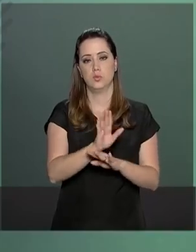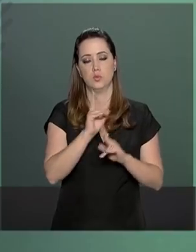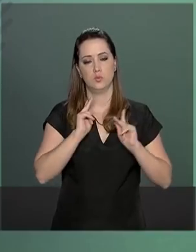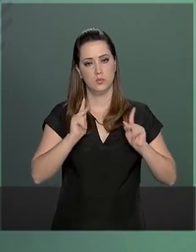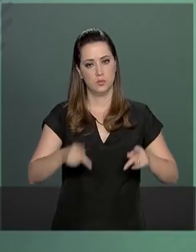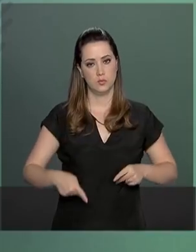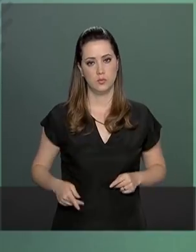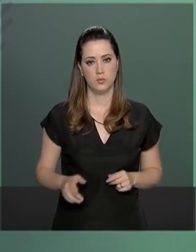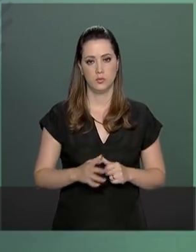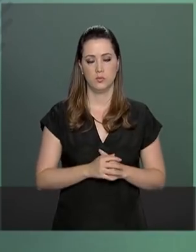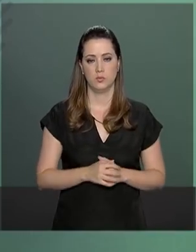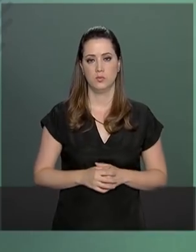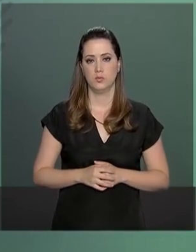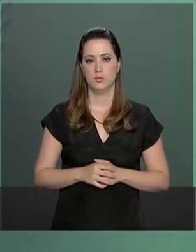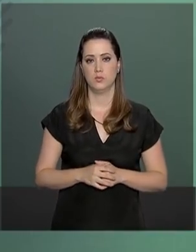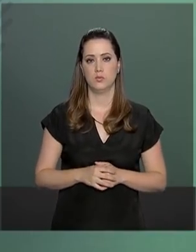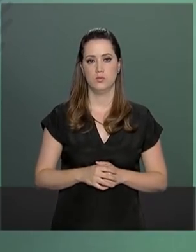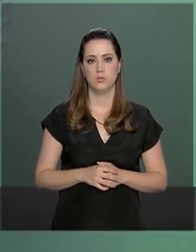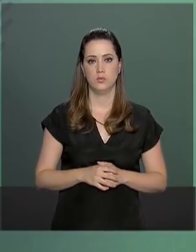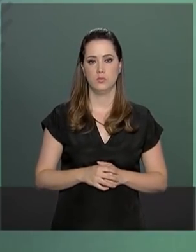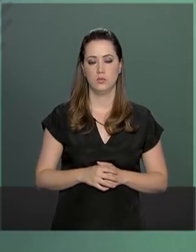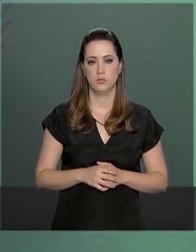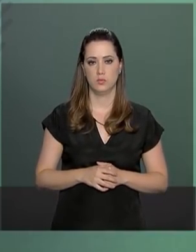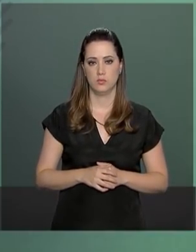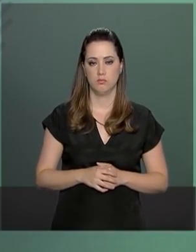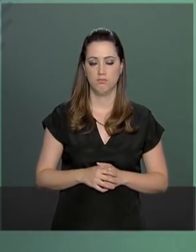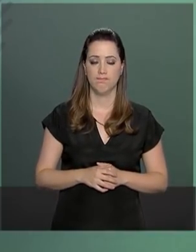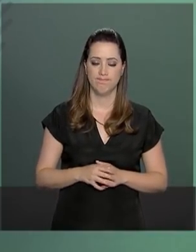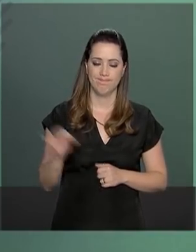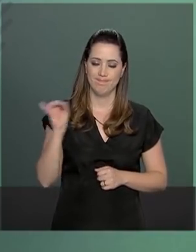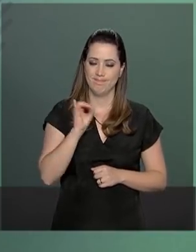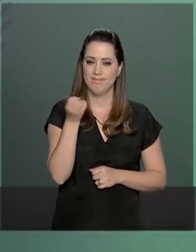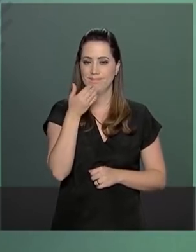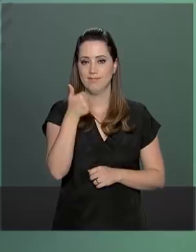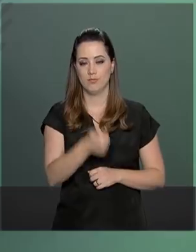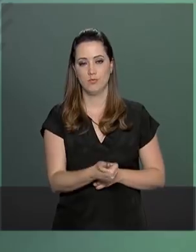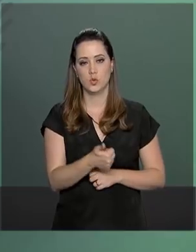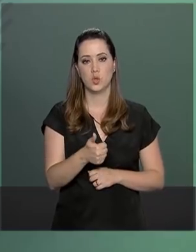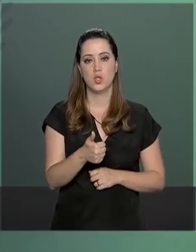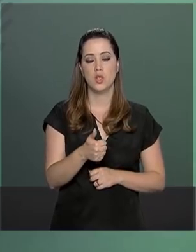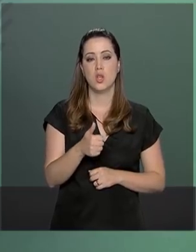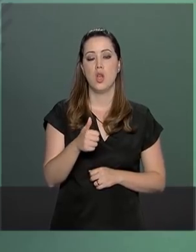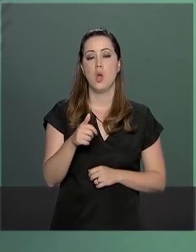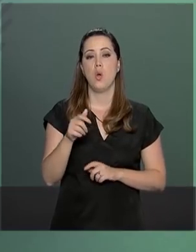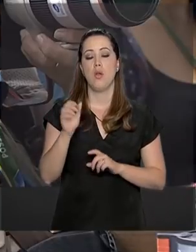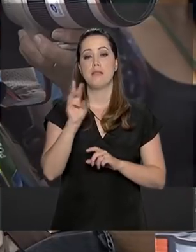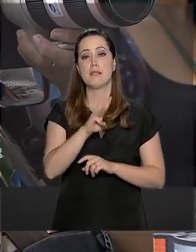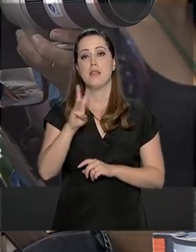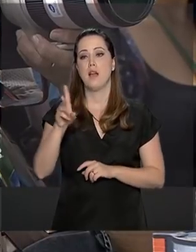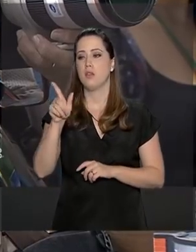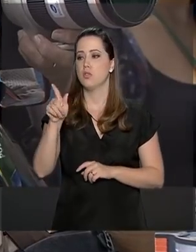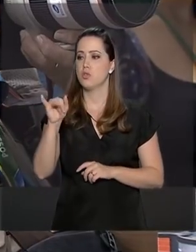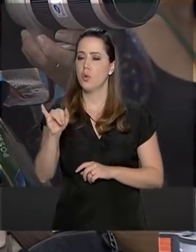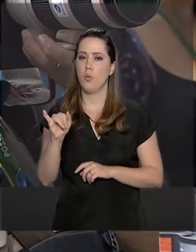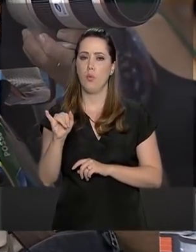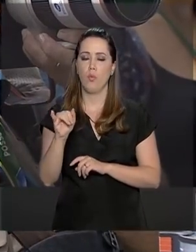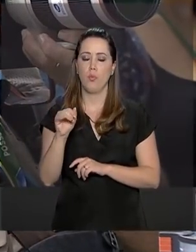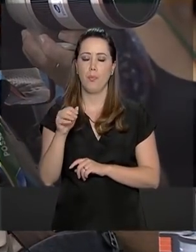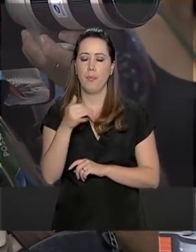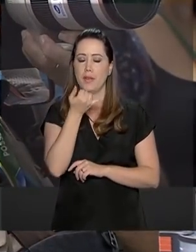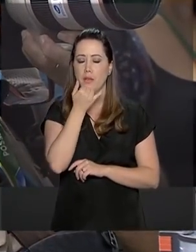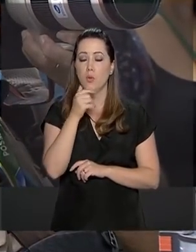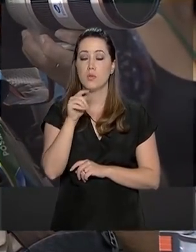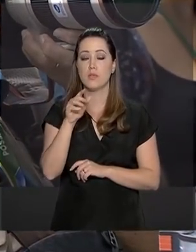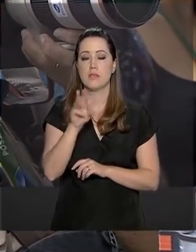humanitária porta-voz tudo bem é do portal g1 é eu vou insistir na questão do ministro